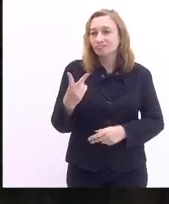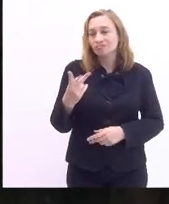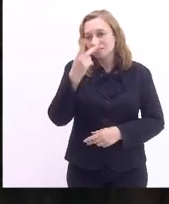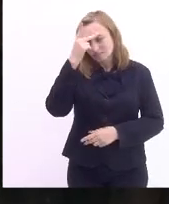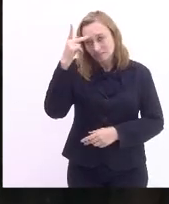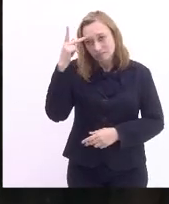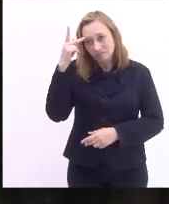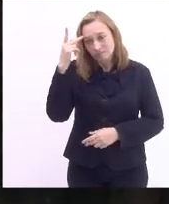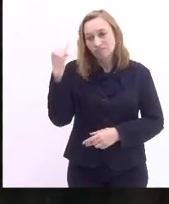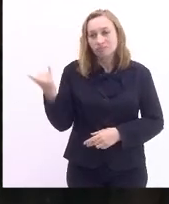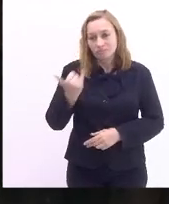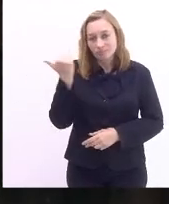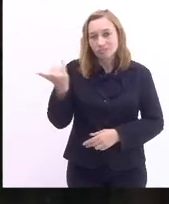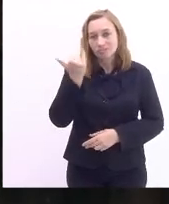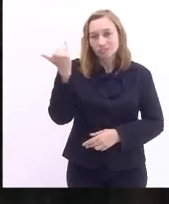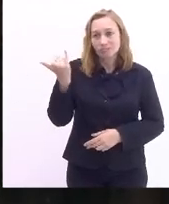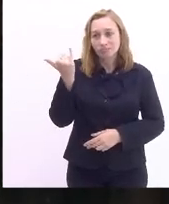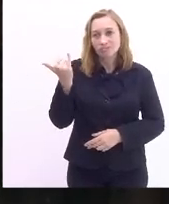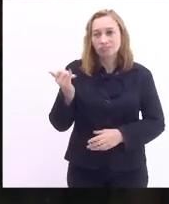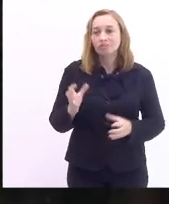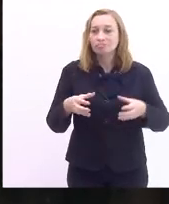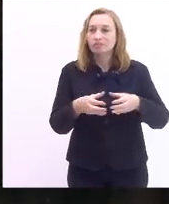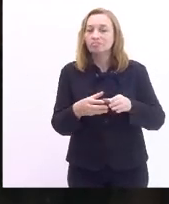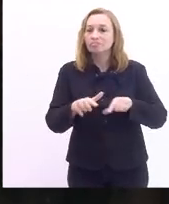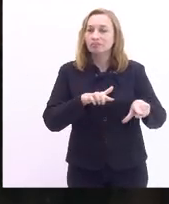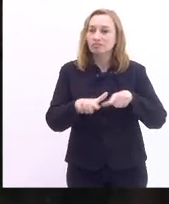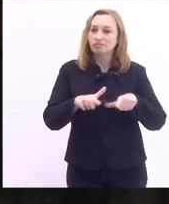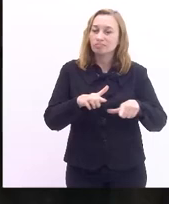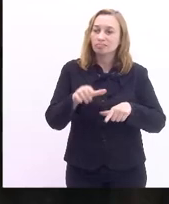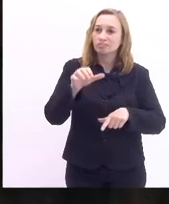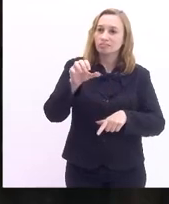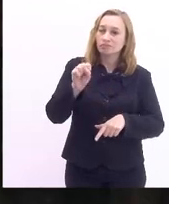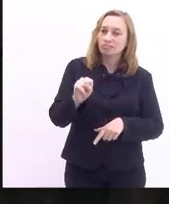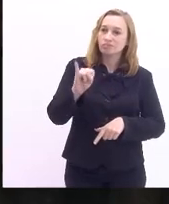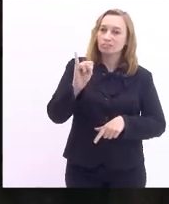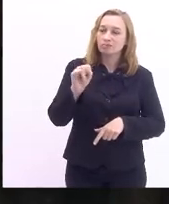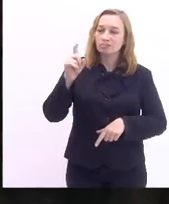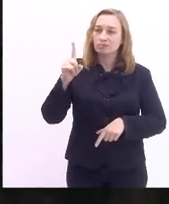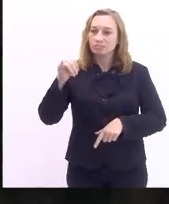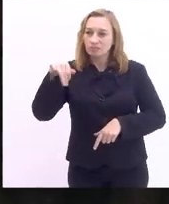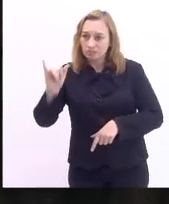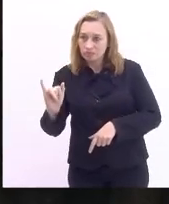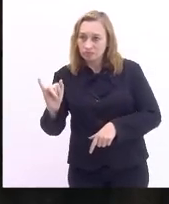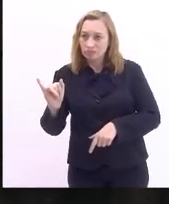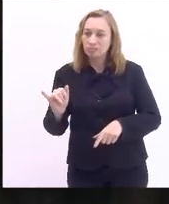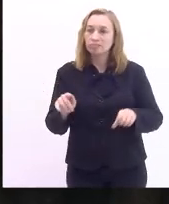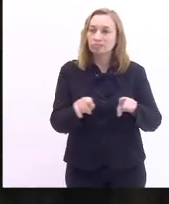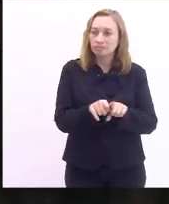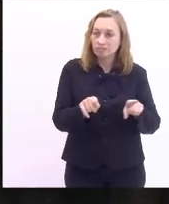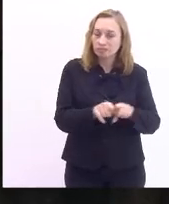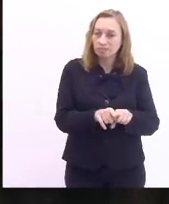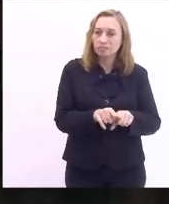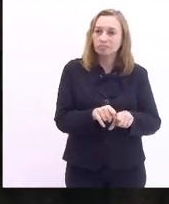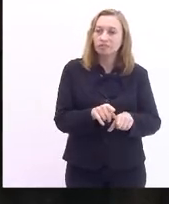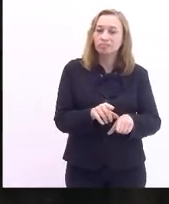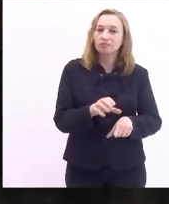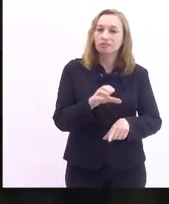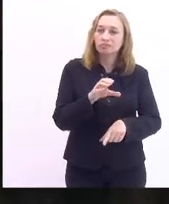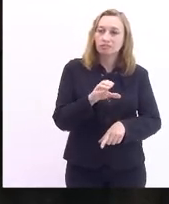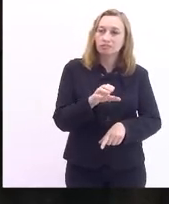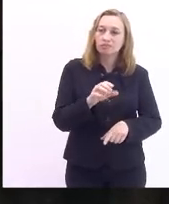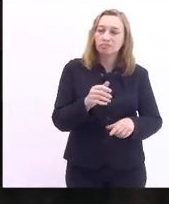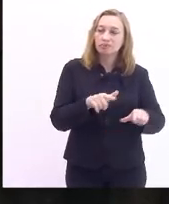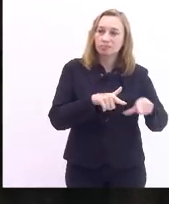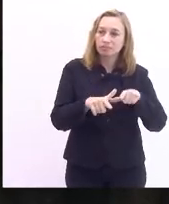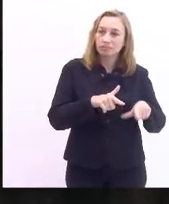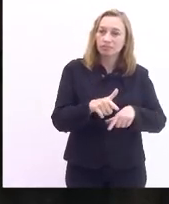heróis da classe trabalhadora que acompanha no Sirlei o adular trabalhou na antiga CTB desde